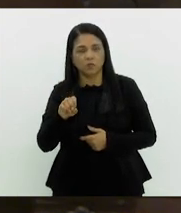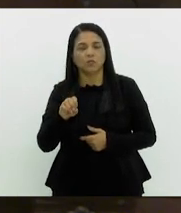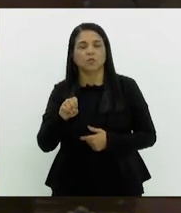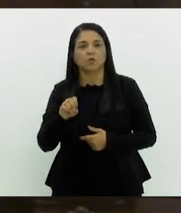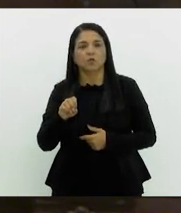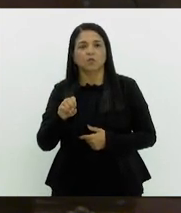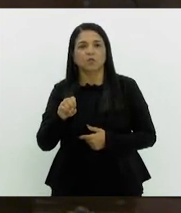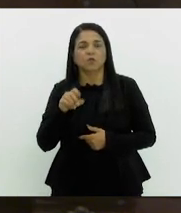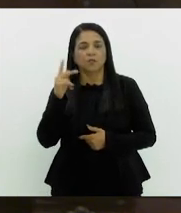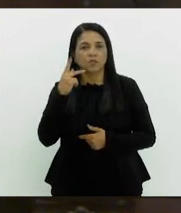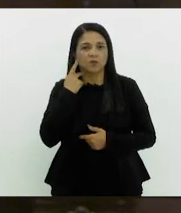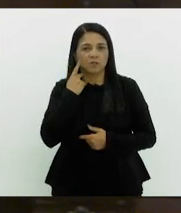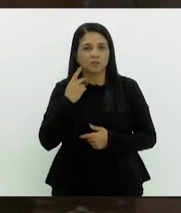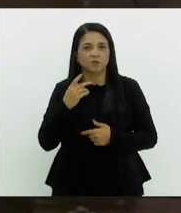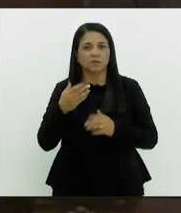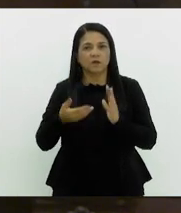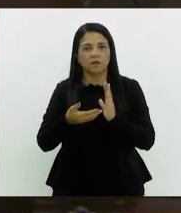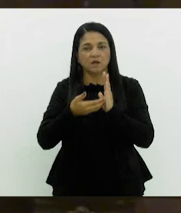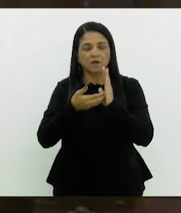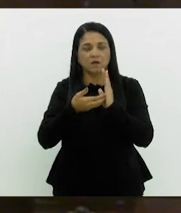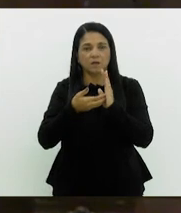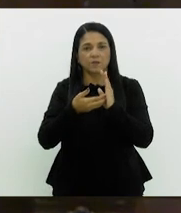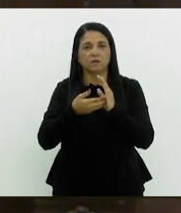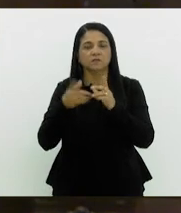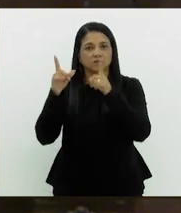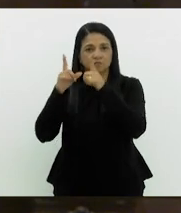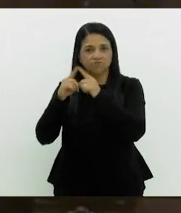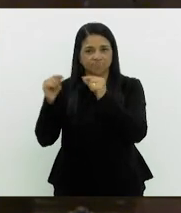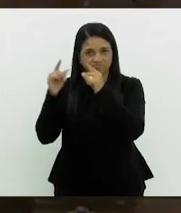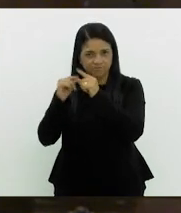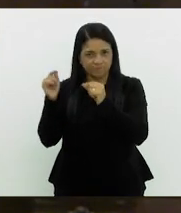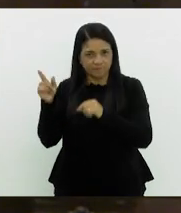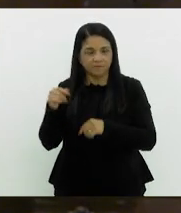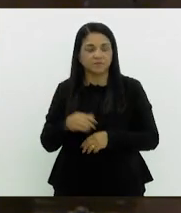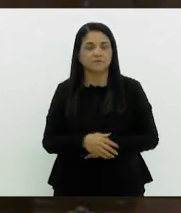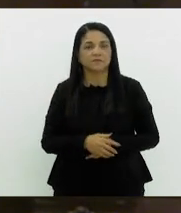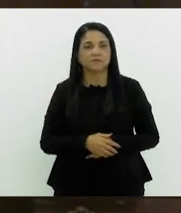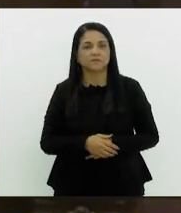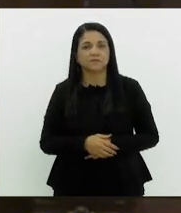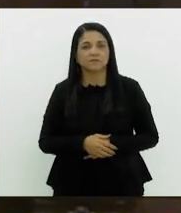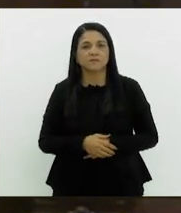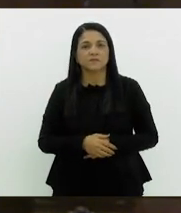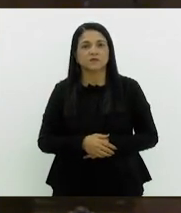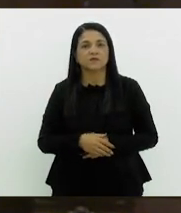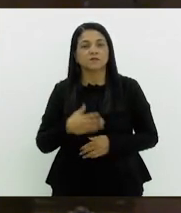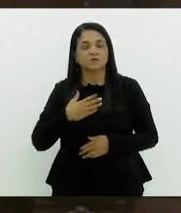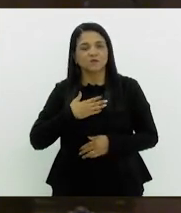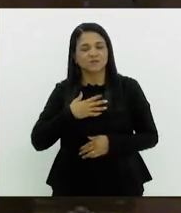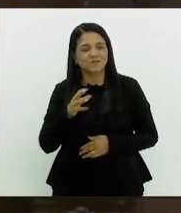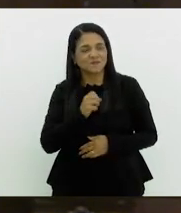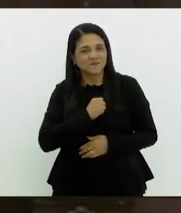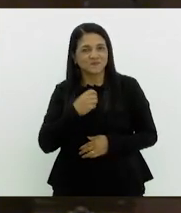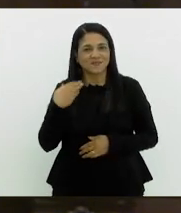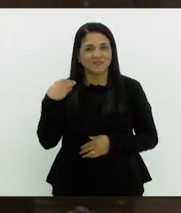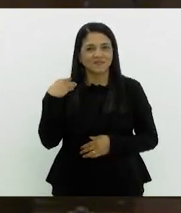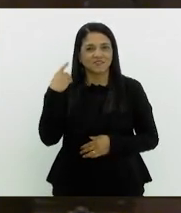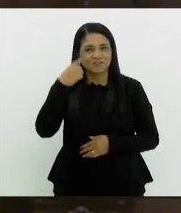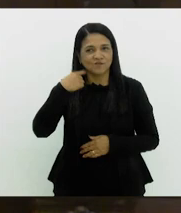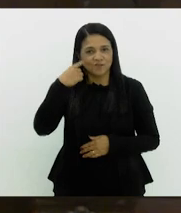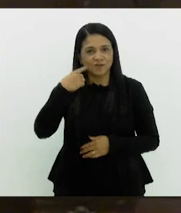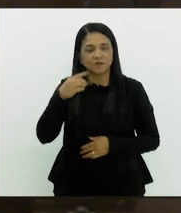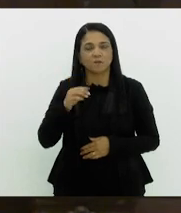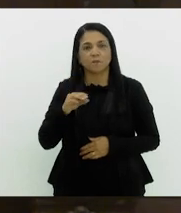Camprestrino, procurador da Câmara Legislativa do Distrito Federal, e o nosso querido advogado Maimone, doutor Maimone,